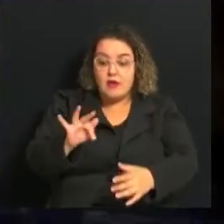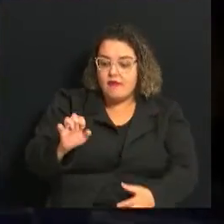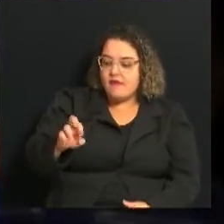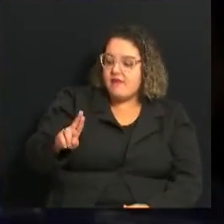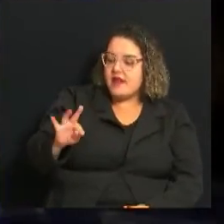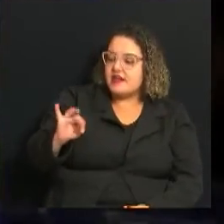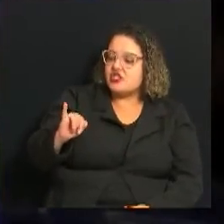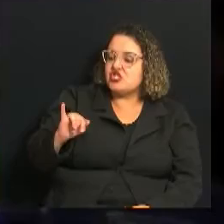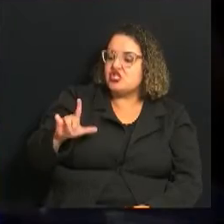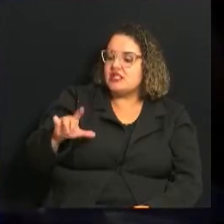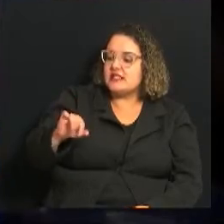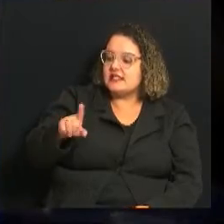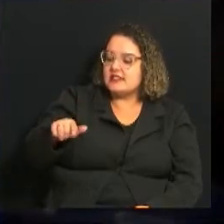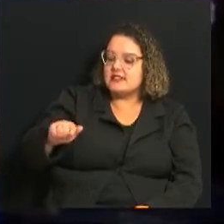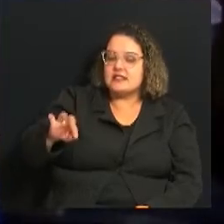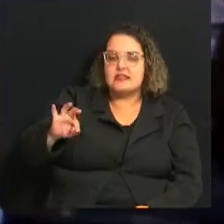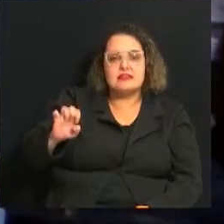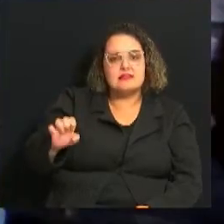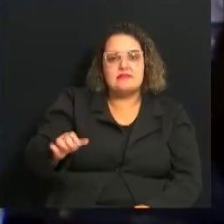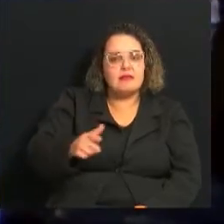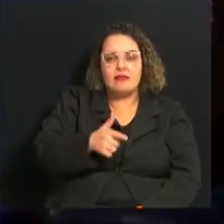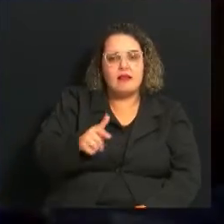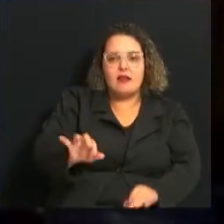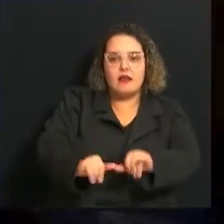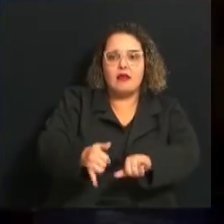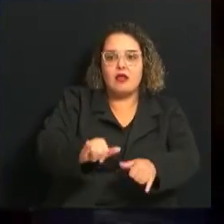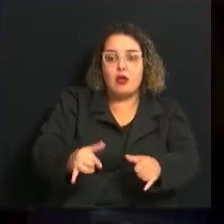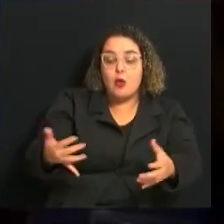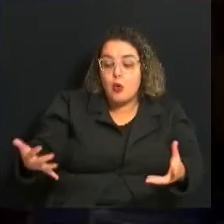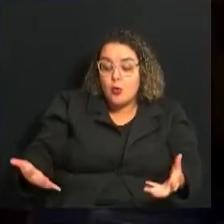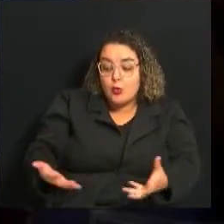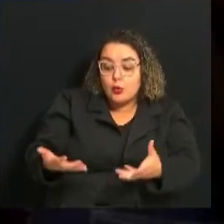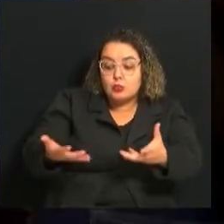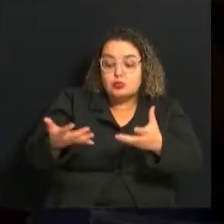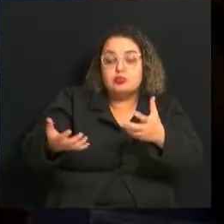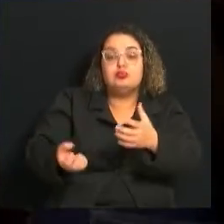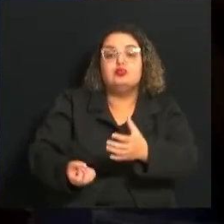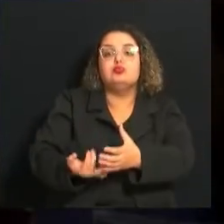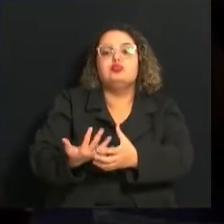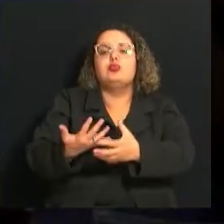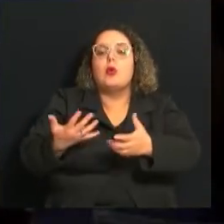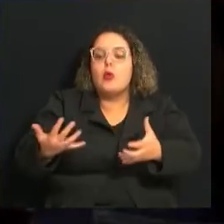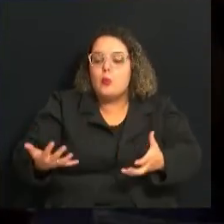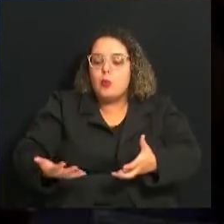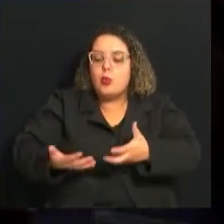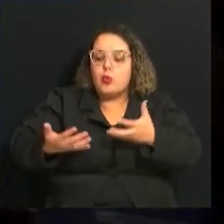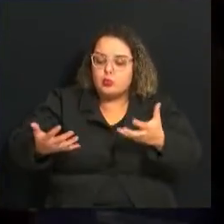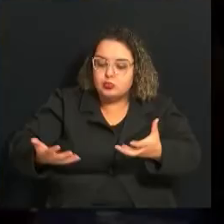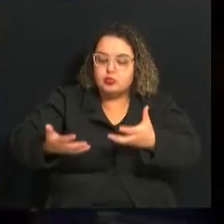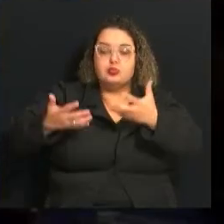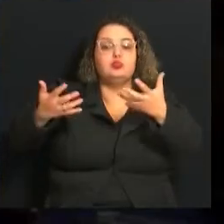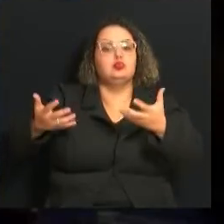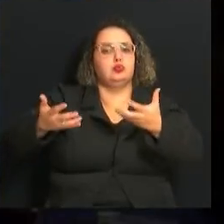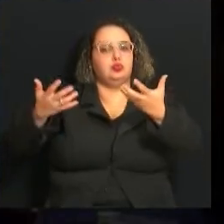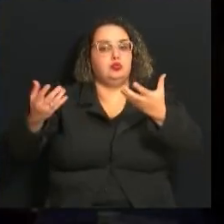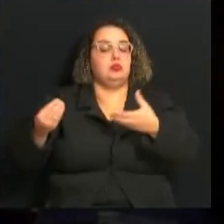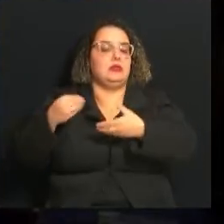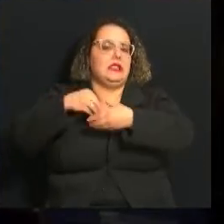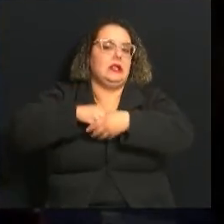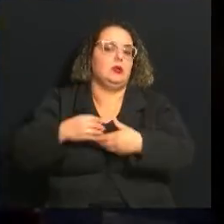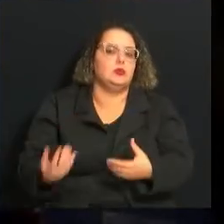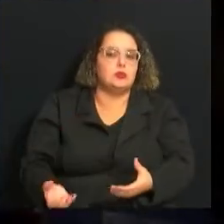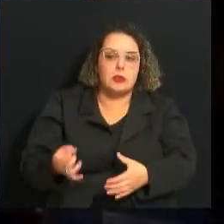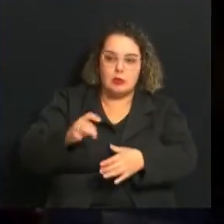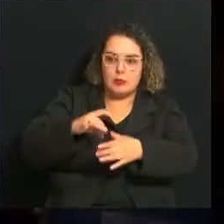que estimulam a planta, promovem efeitos de estímulo nas rotas do metabolismo da planta. Então, por